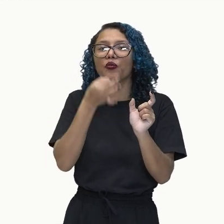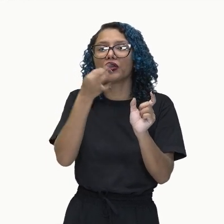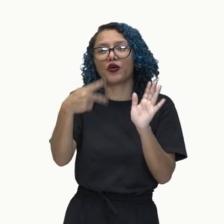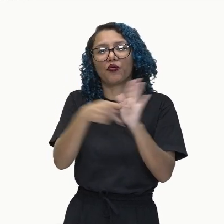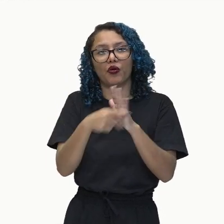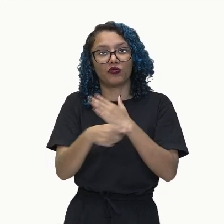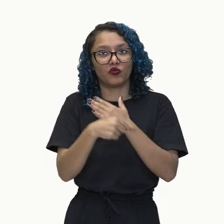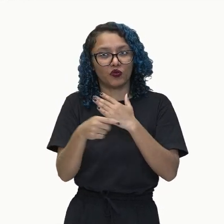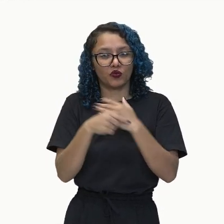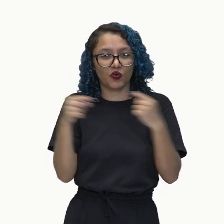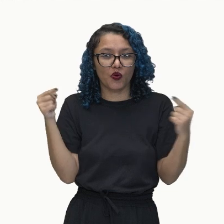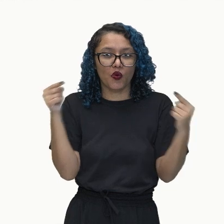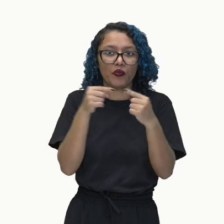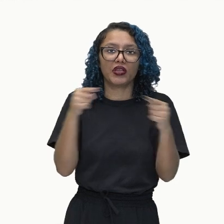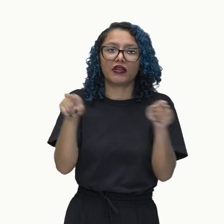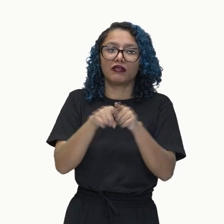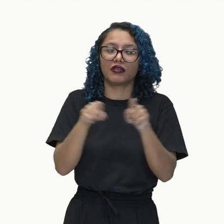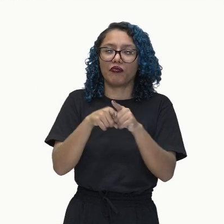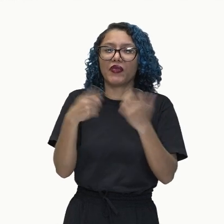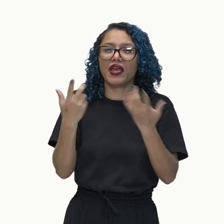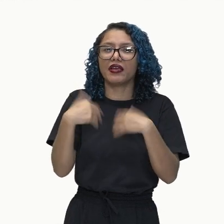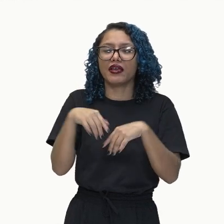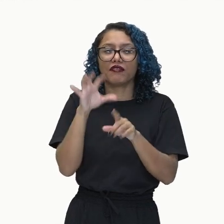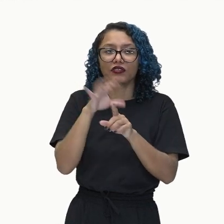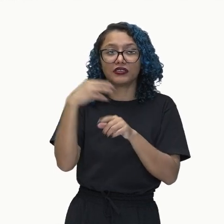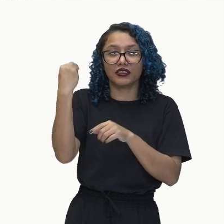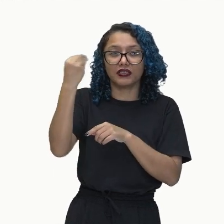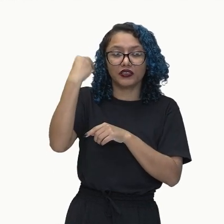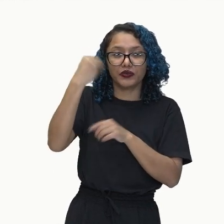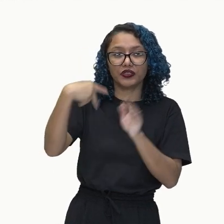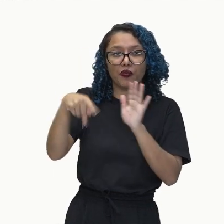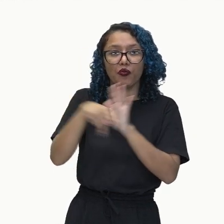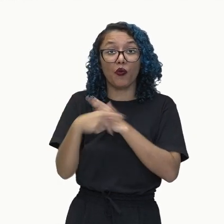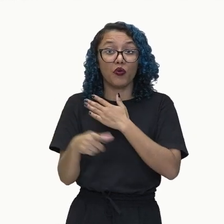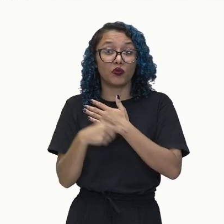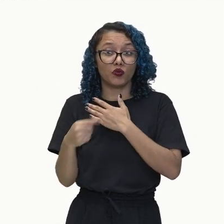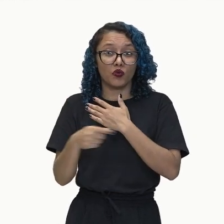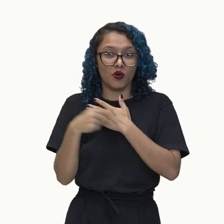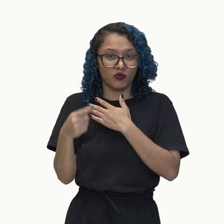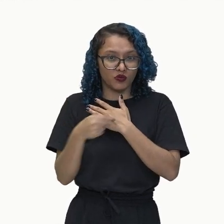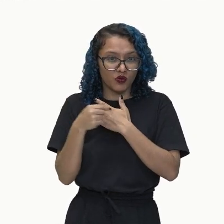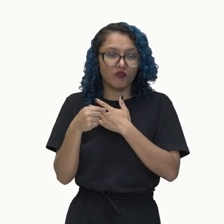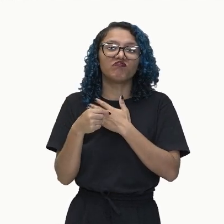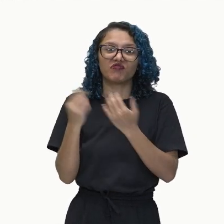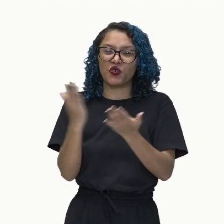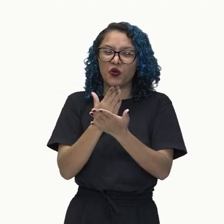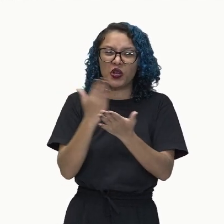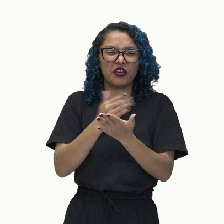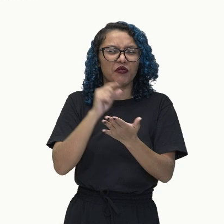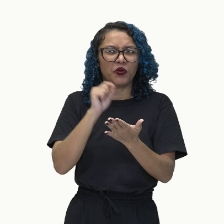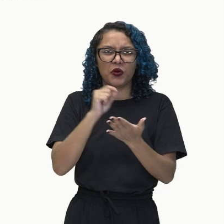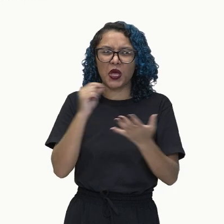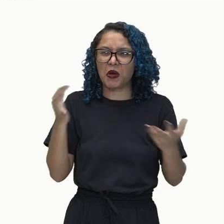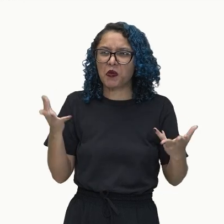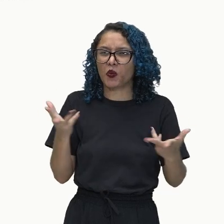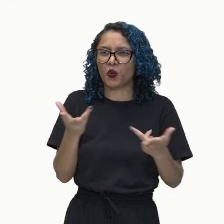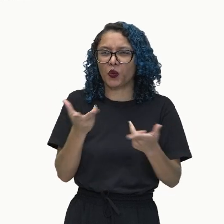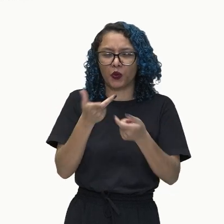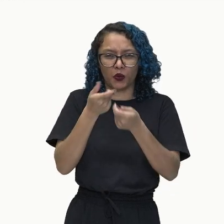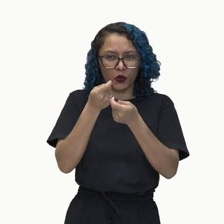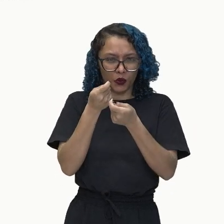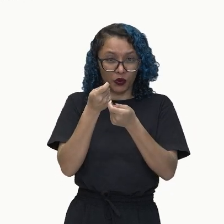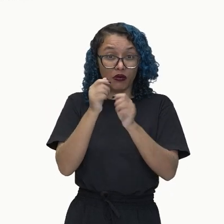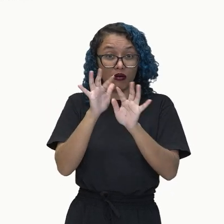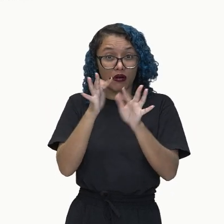Inspirada na própria experiência de Graciliano Ramos, Vidas Secas se tornou uma obra emblemática. Olha só como eu não estou falando